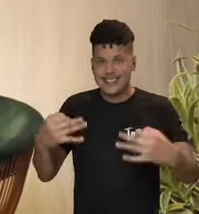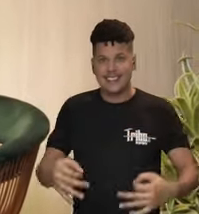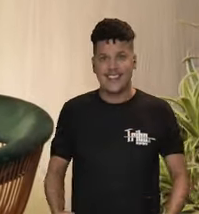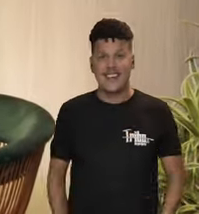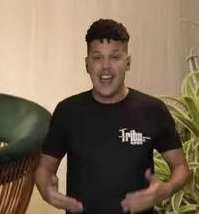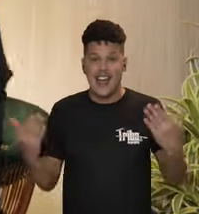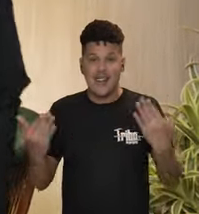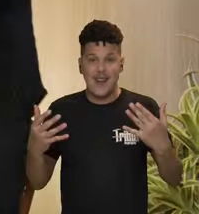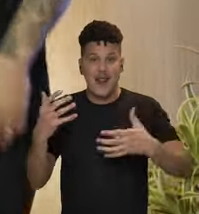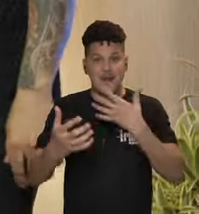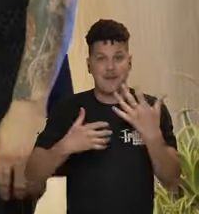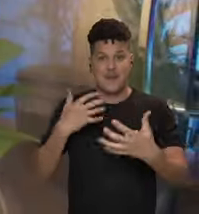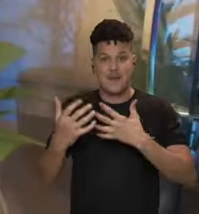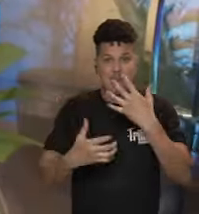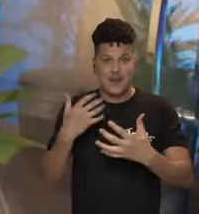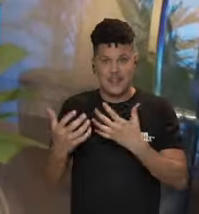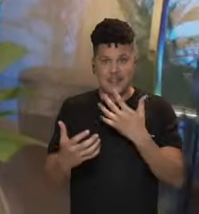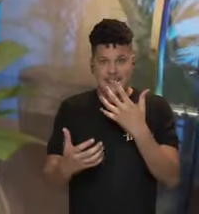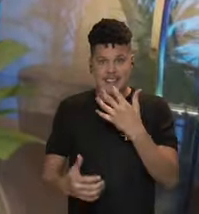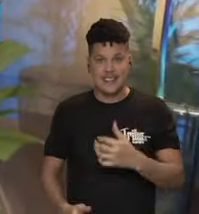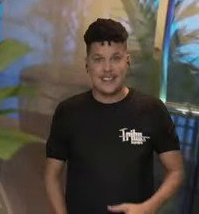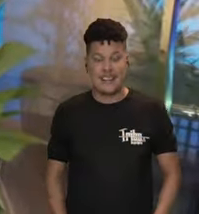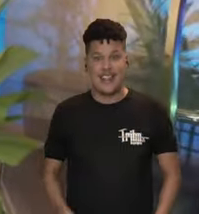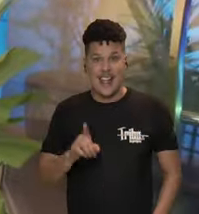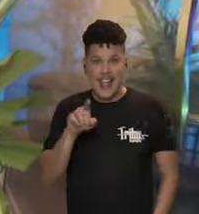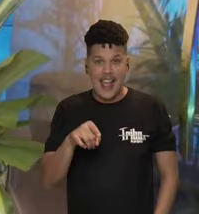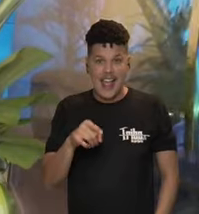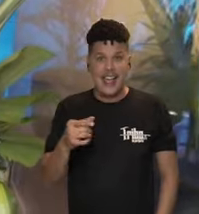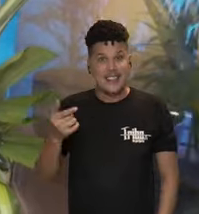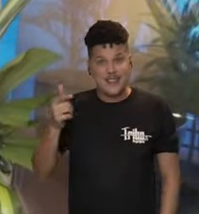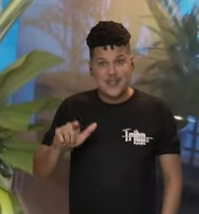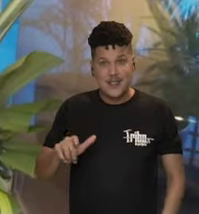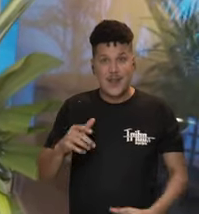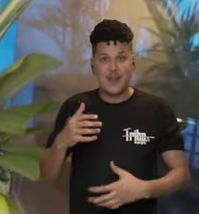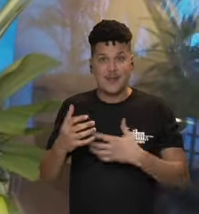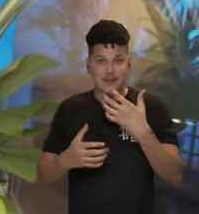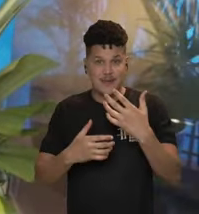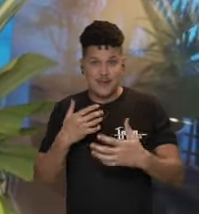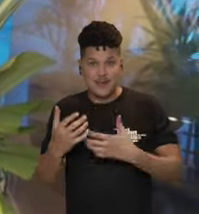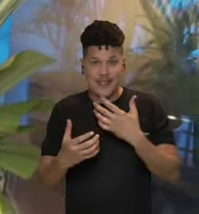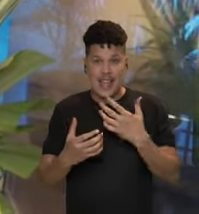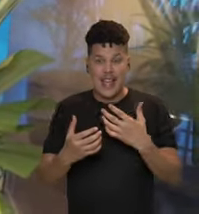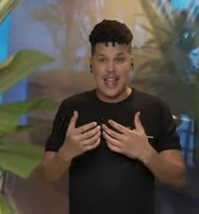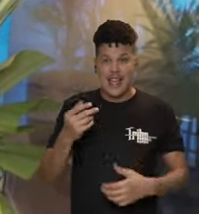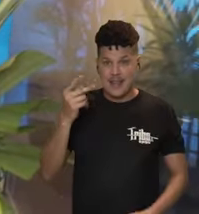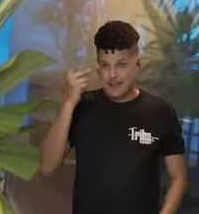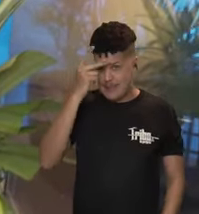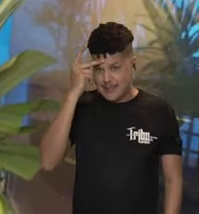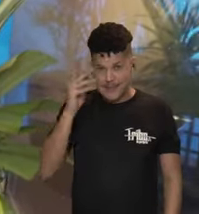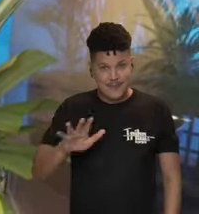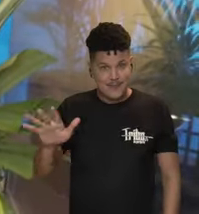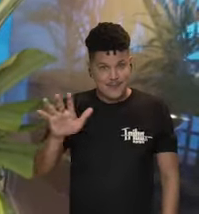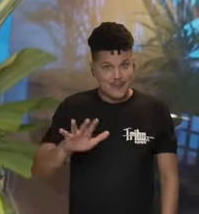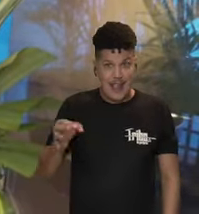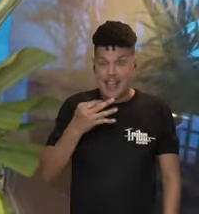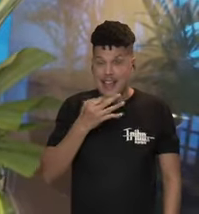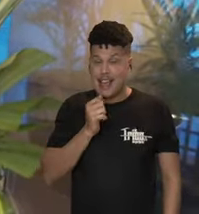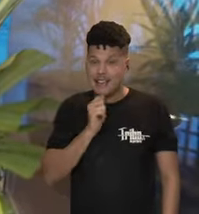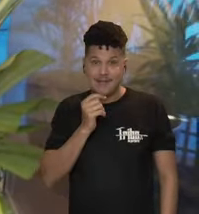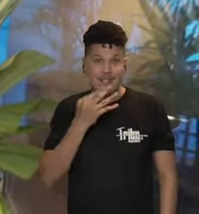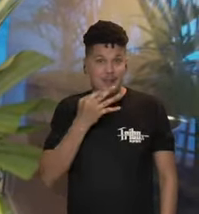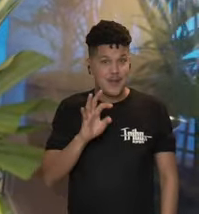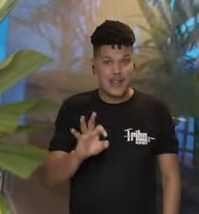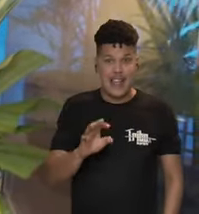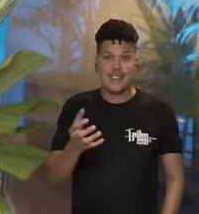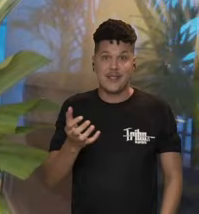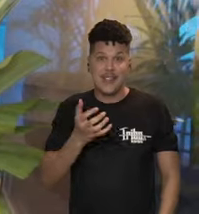essa música aqui, mano, é uma música que... É uma regravação, mas eu acho que a rapaziada não... Tem muita gente que não conhece e eu queria muito